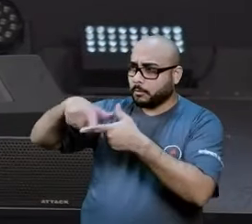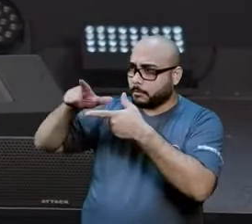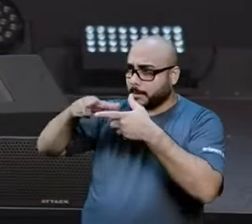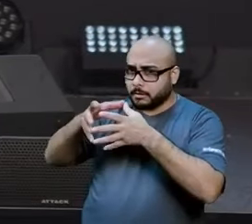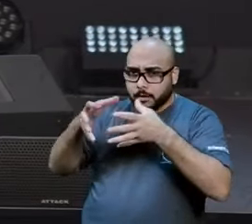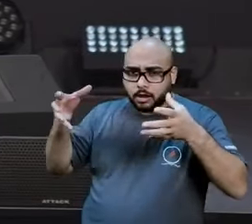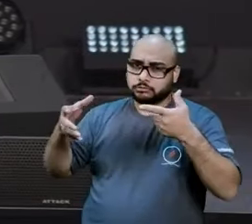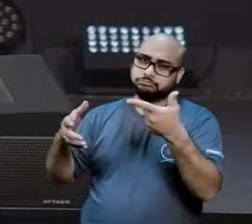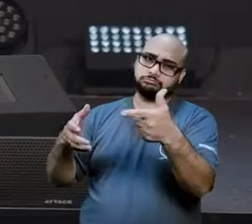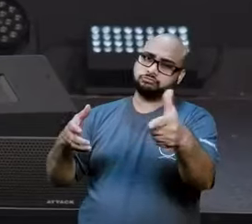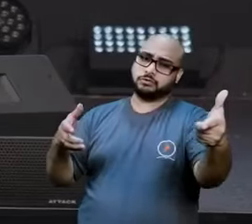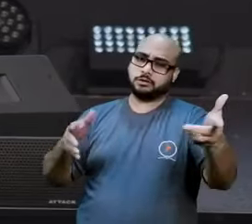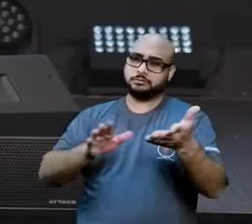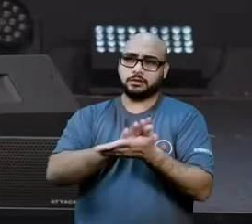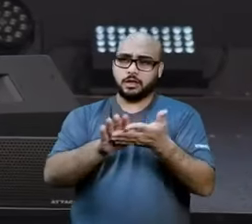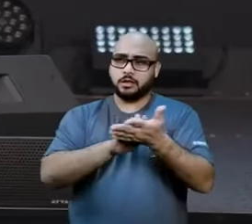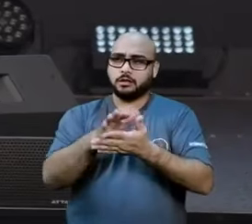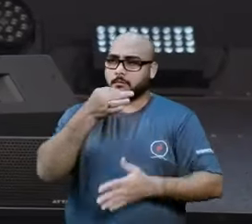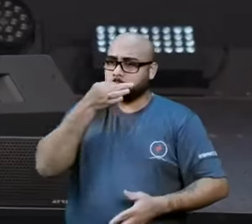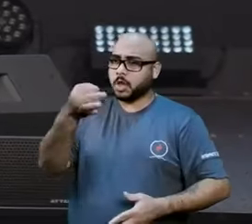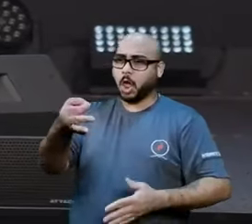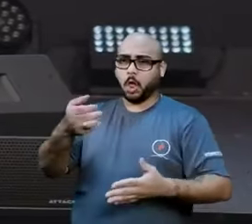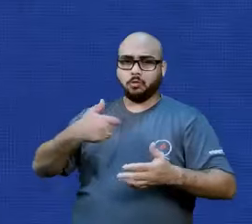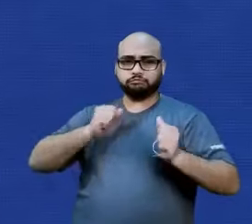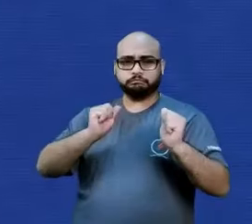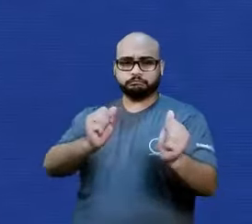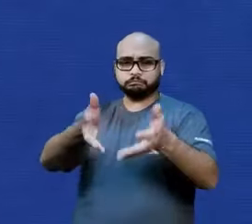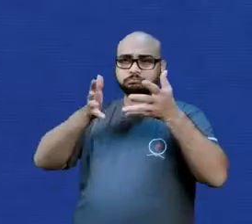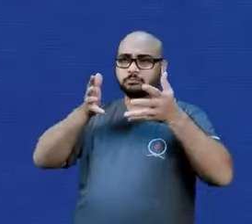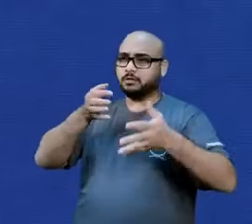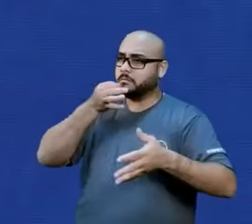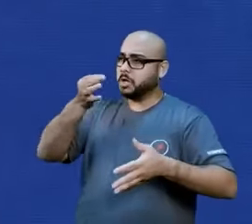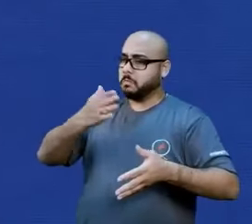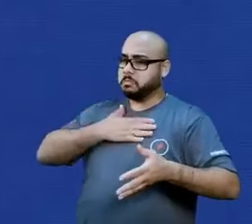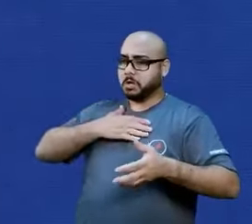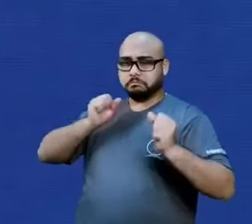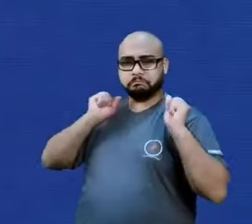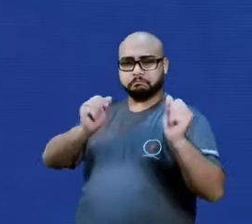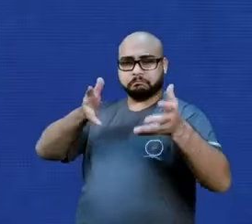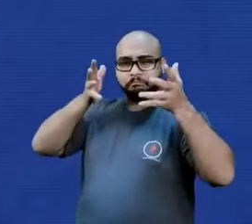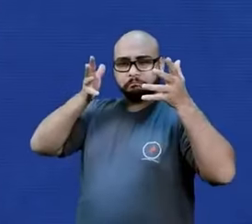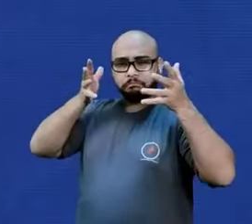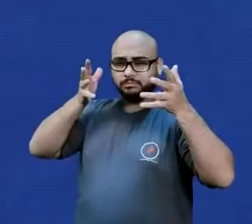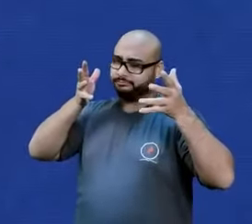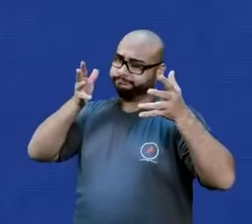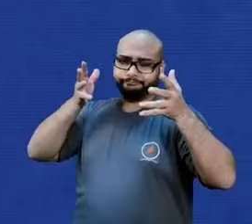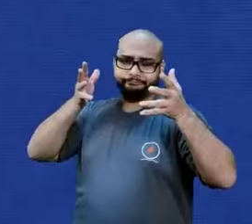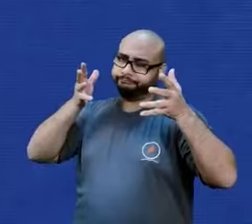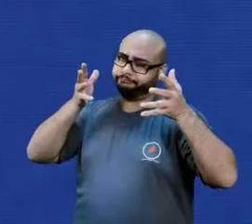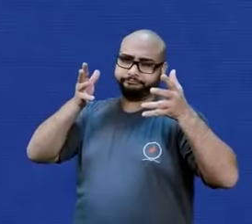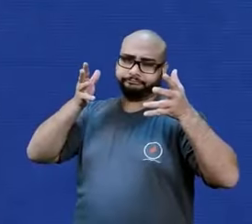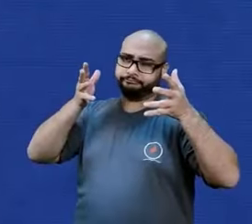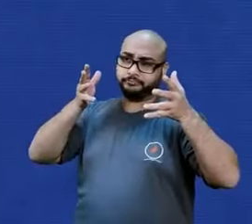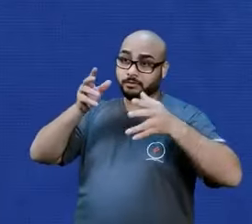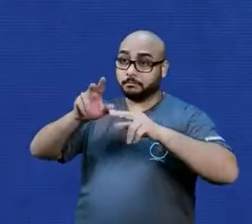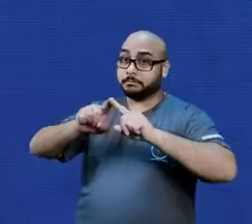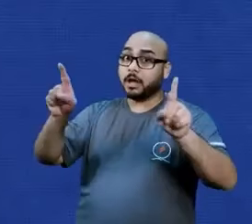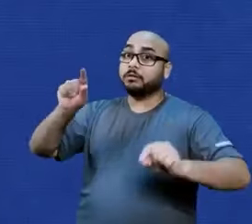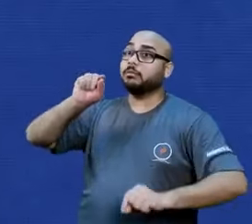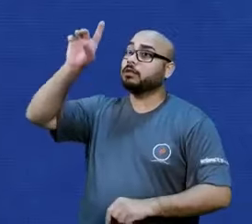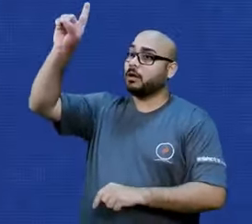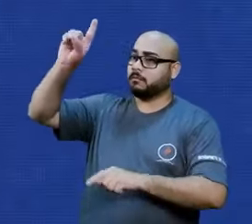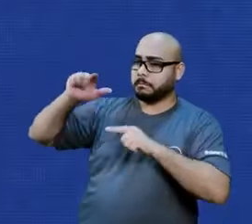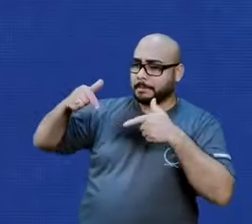eu acho não é na hora que você pensa mas Deus vai chegar na hora